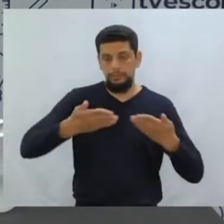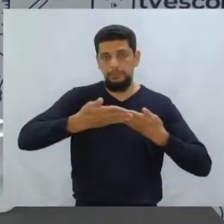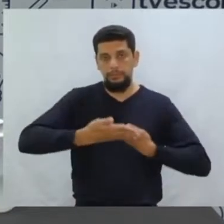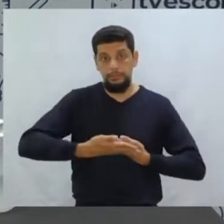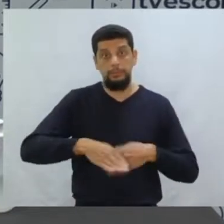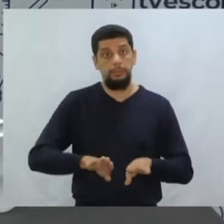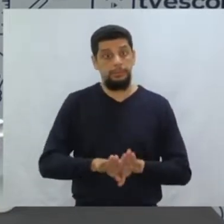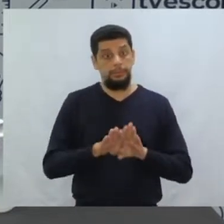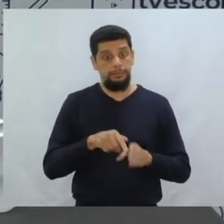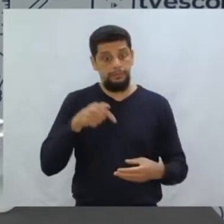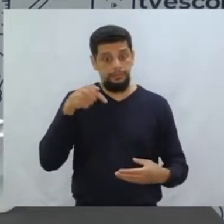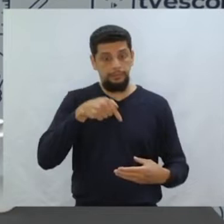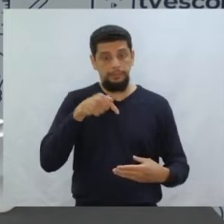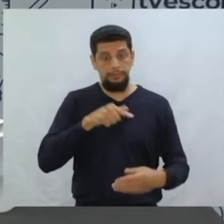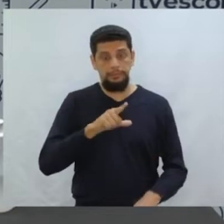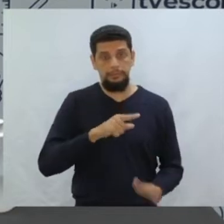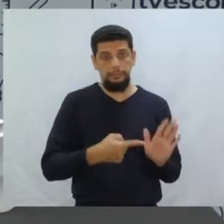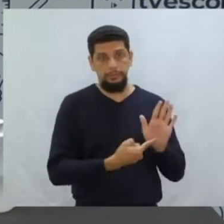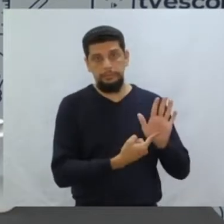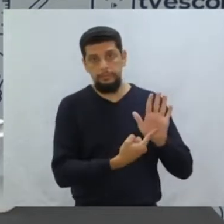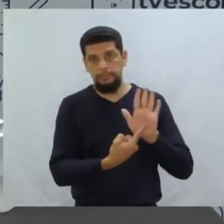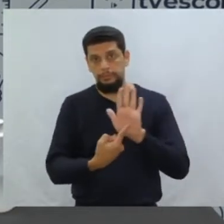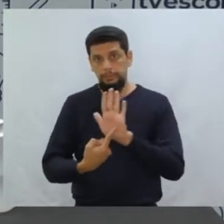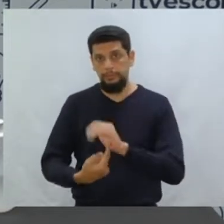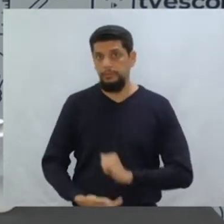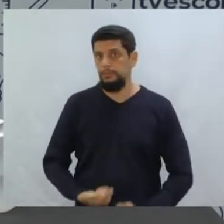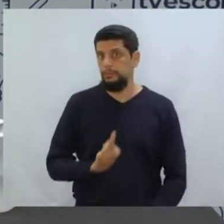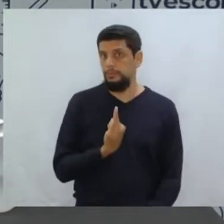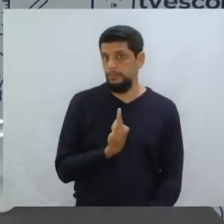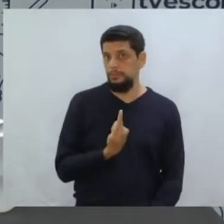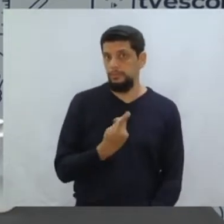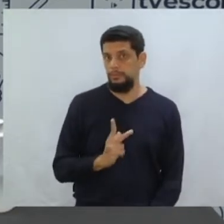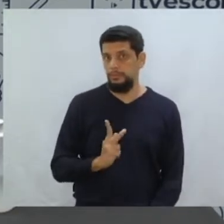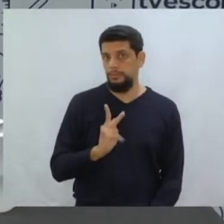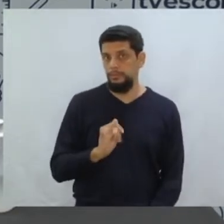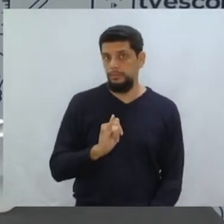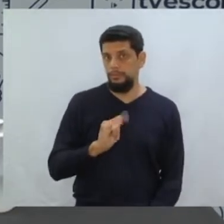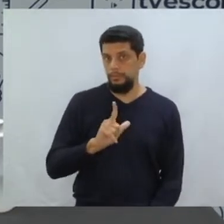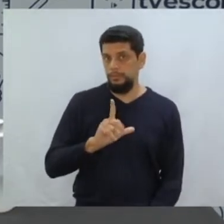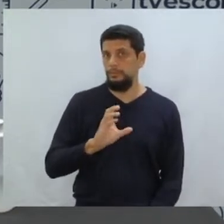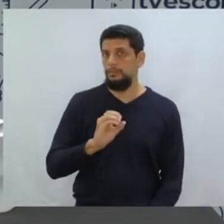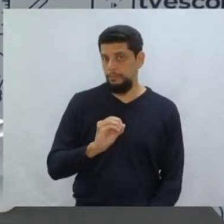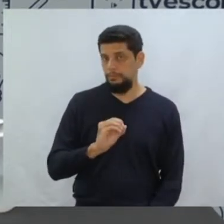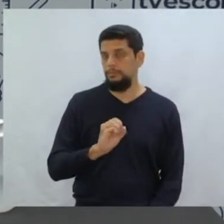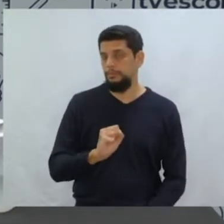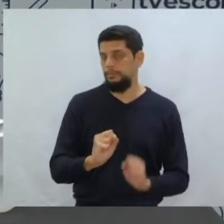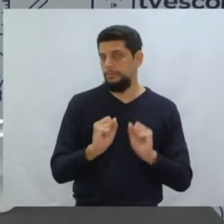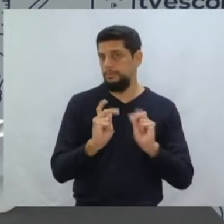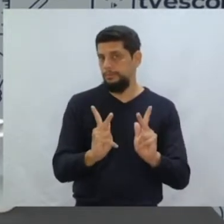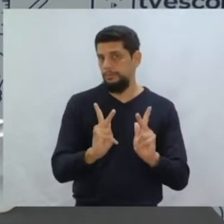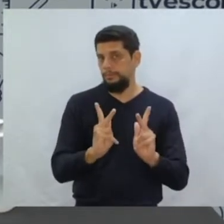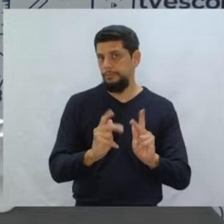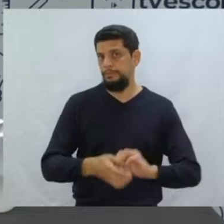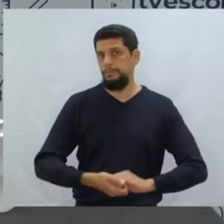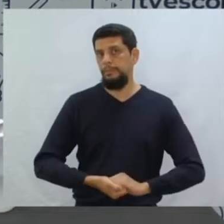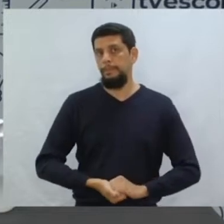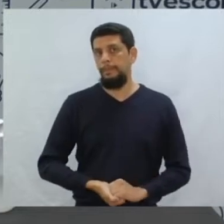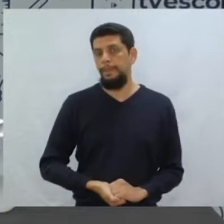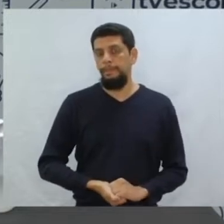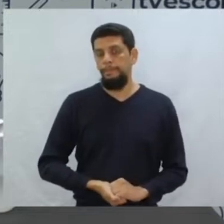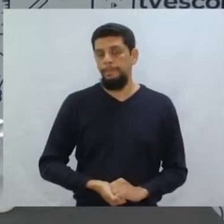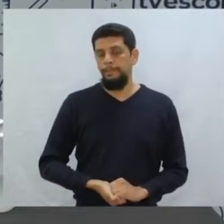uma caixinha, mas aqui também está mostrando que tem 1 quilo ou 1 quilograma,